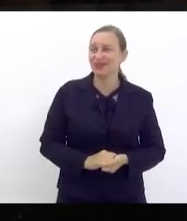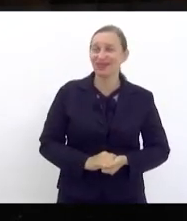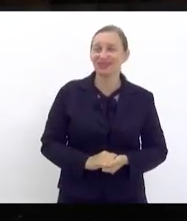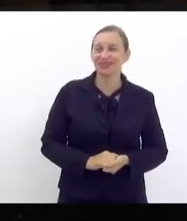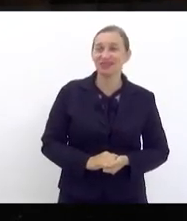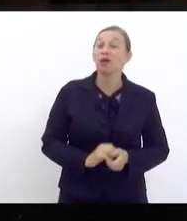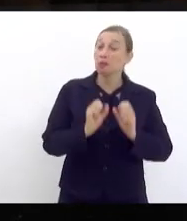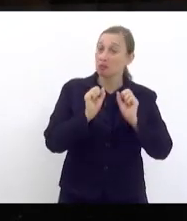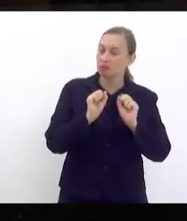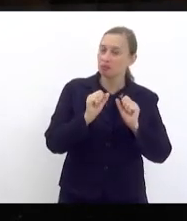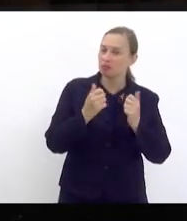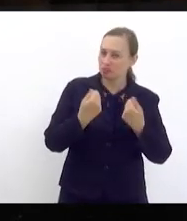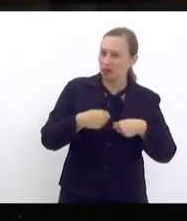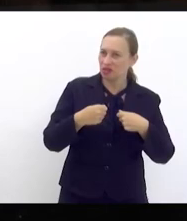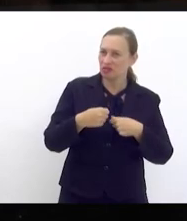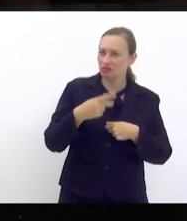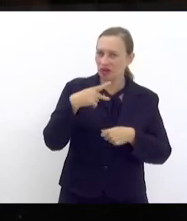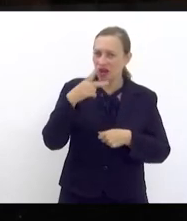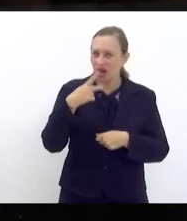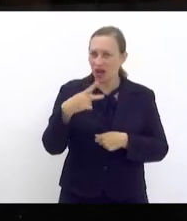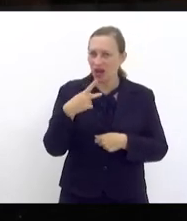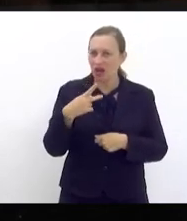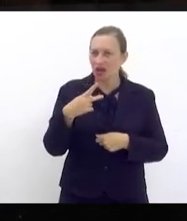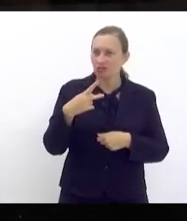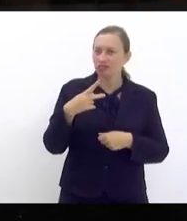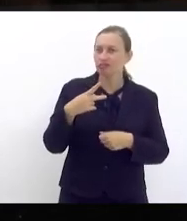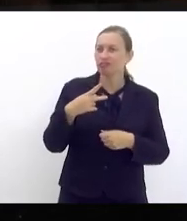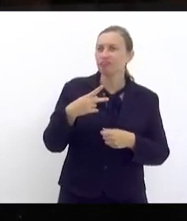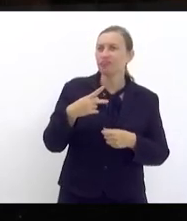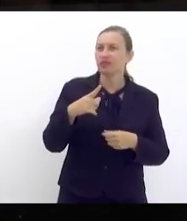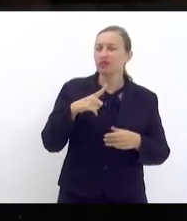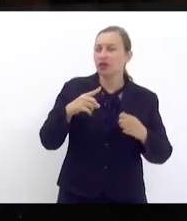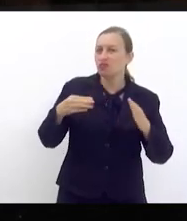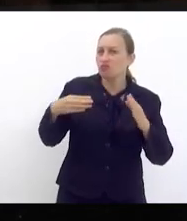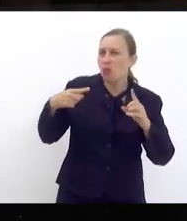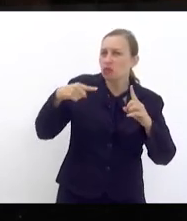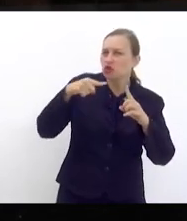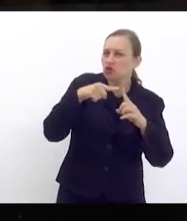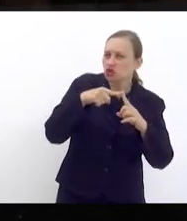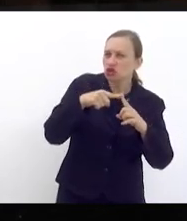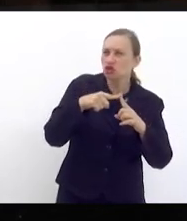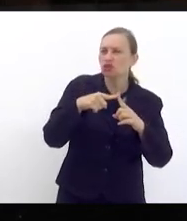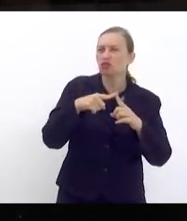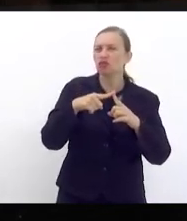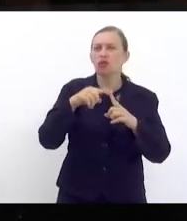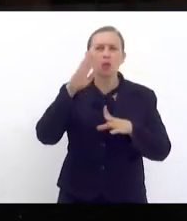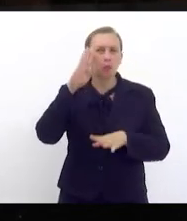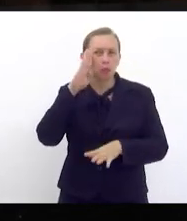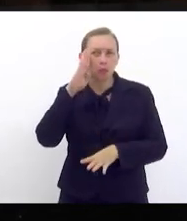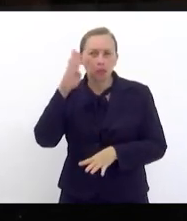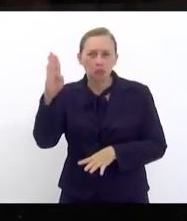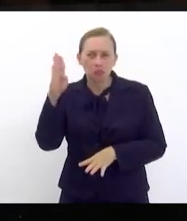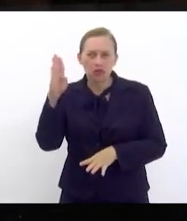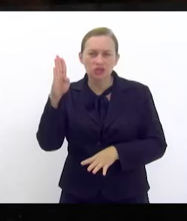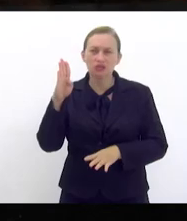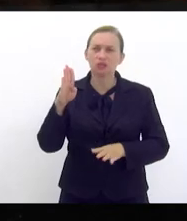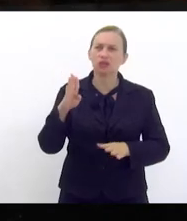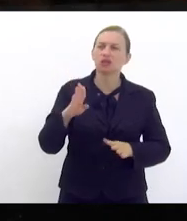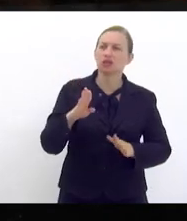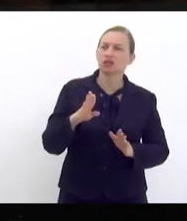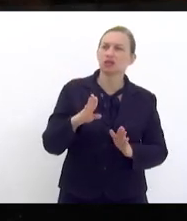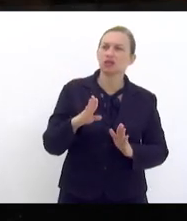2024. Preciso dizer que a LDO tem como meta e preciso, por fim, estabelecer diretrizes, metas